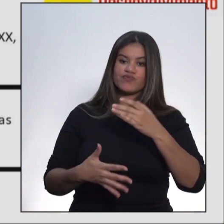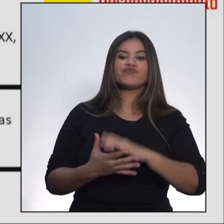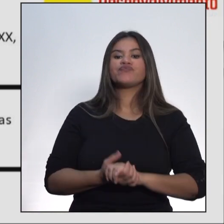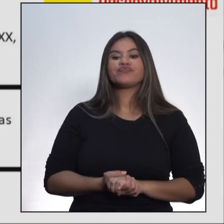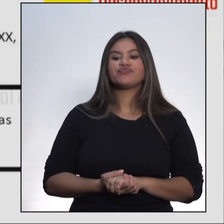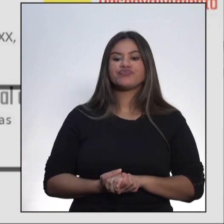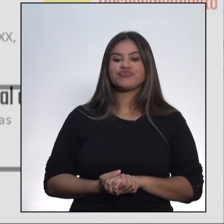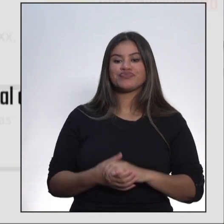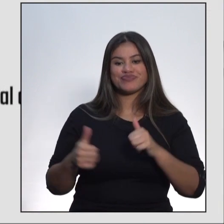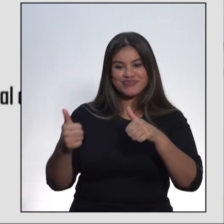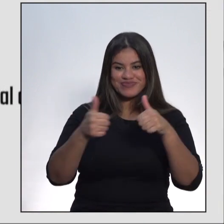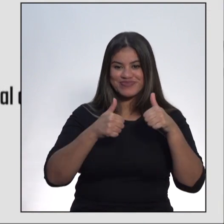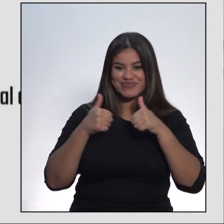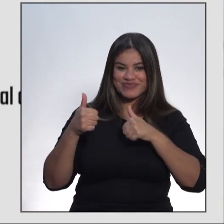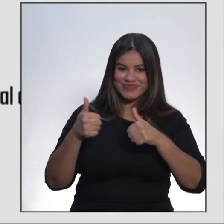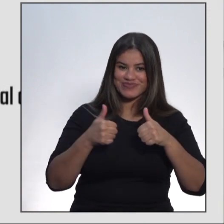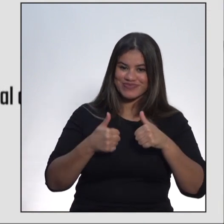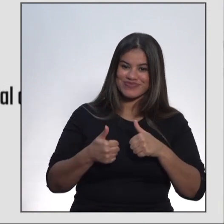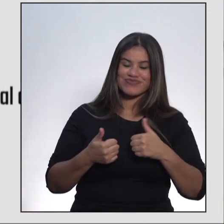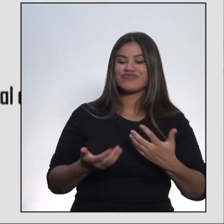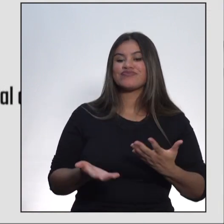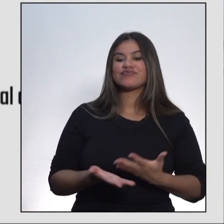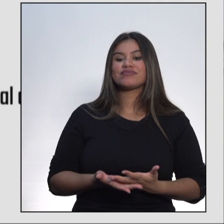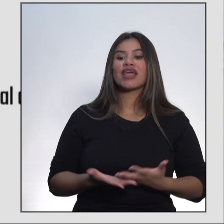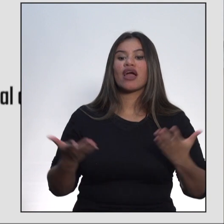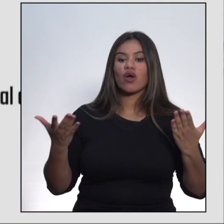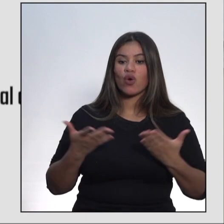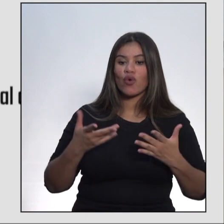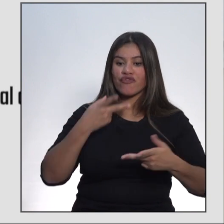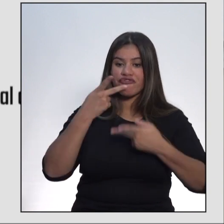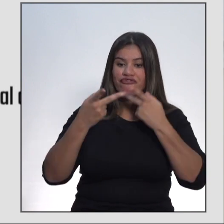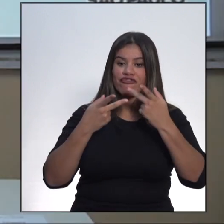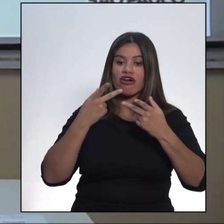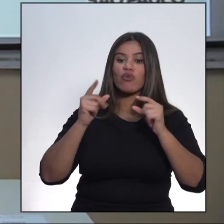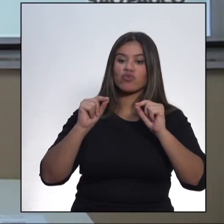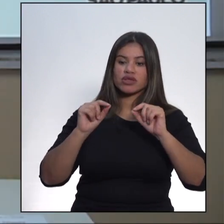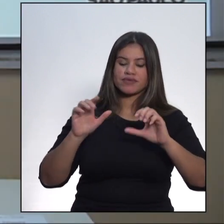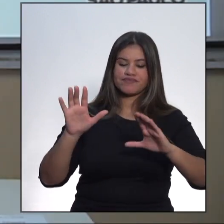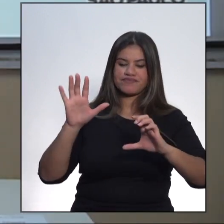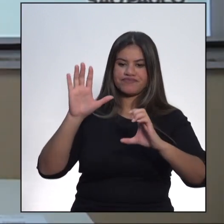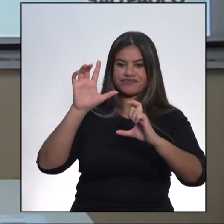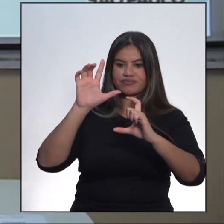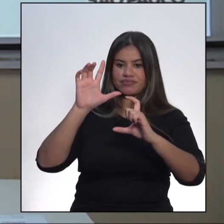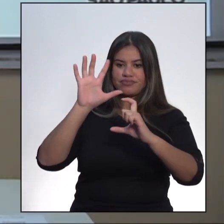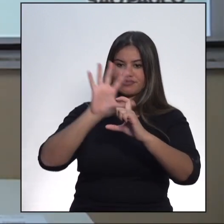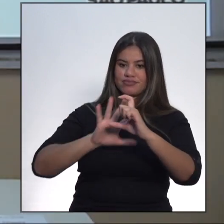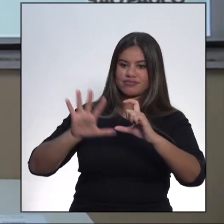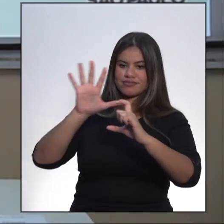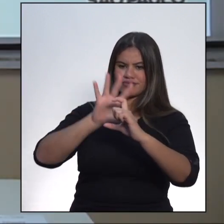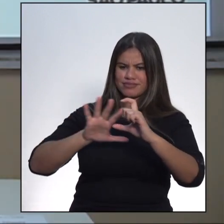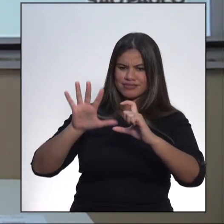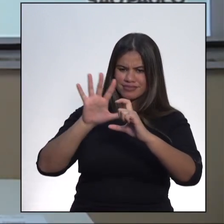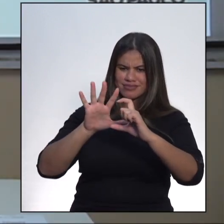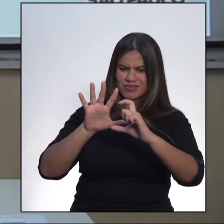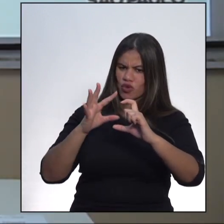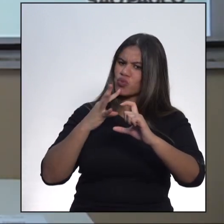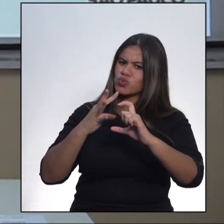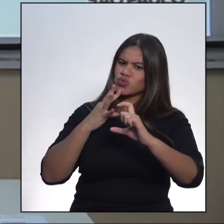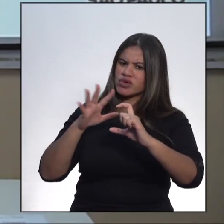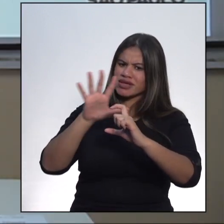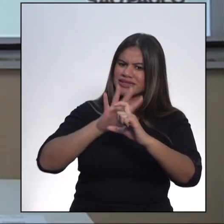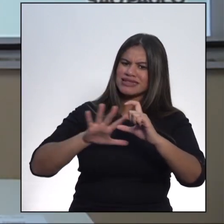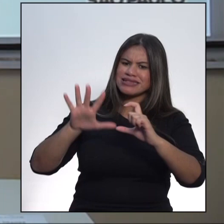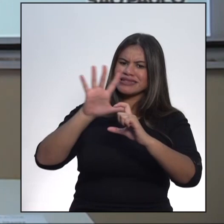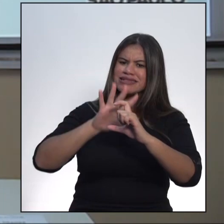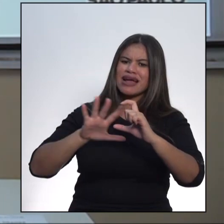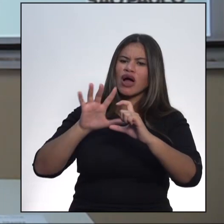bom? Agora nós vamos ver a charge. E aí vocês já ouviram falar sobre a